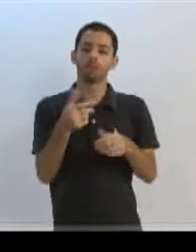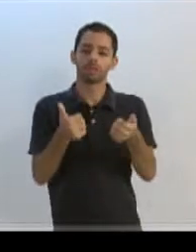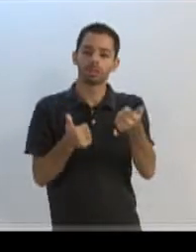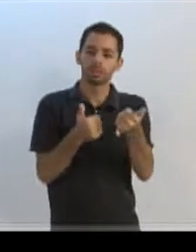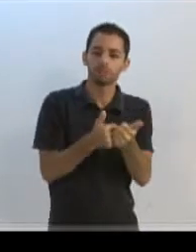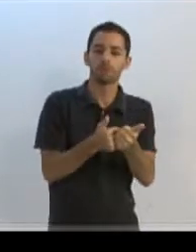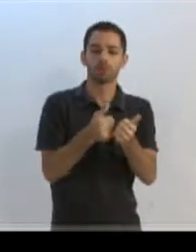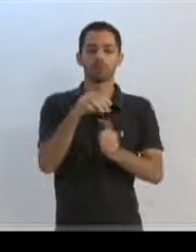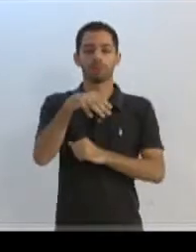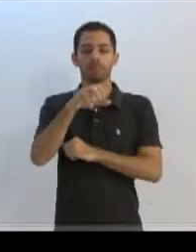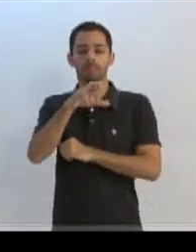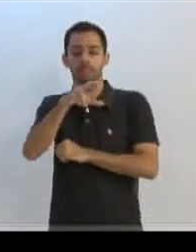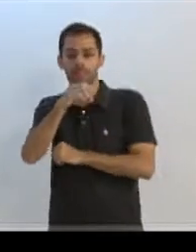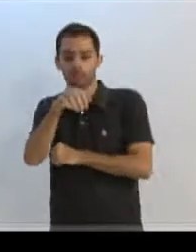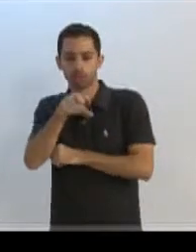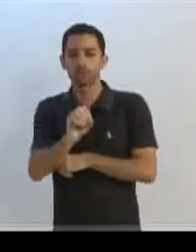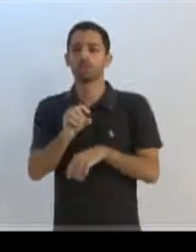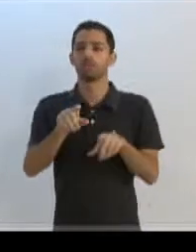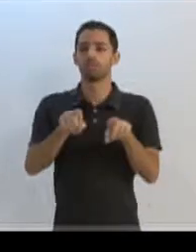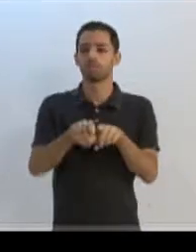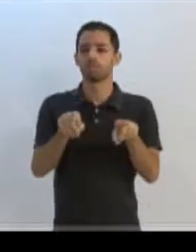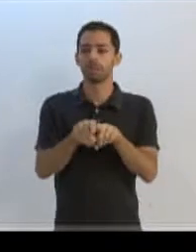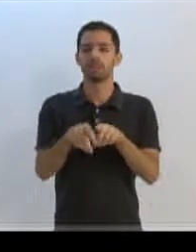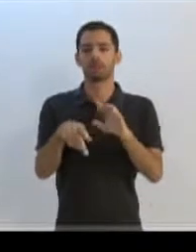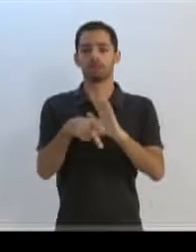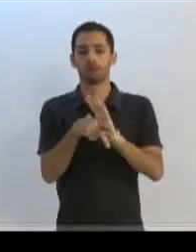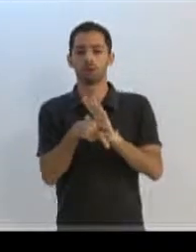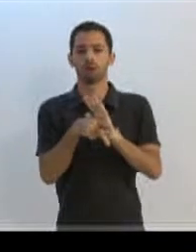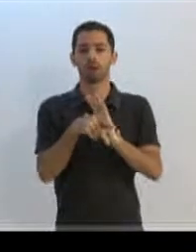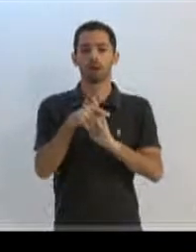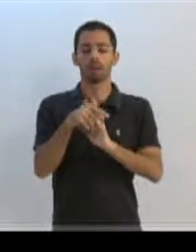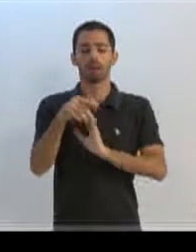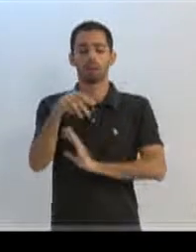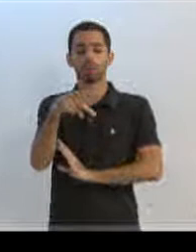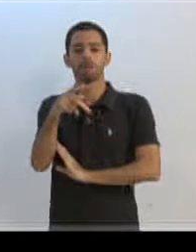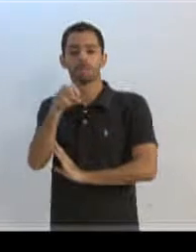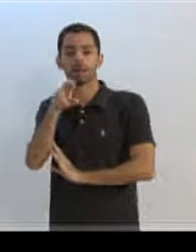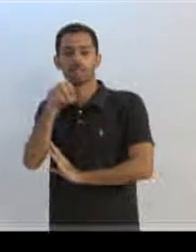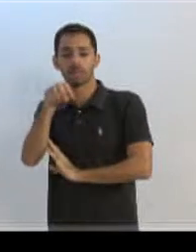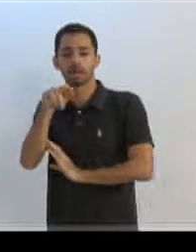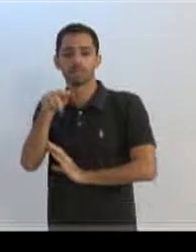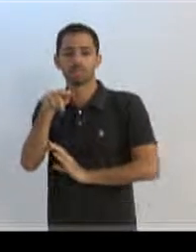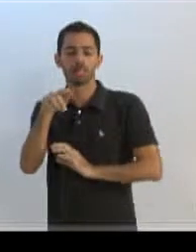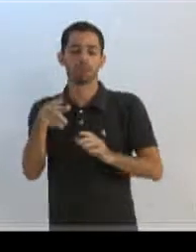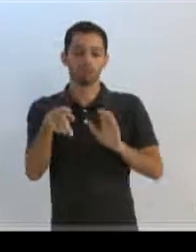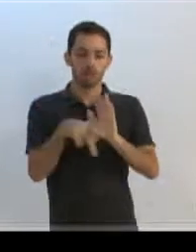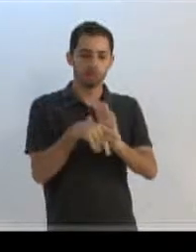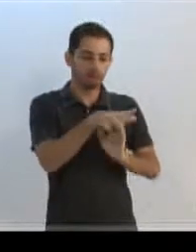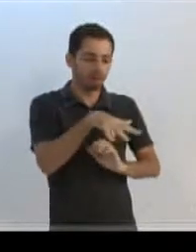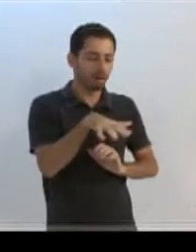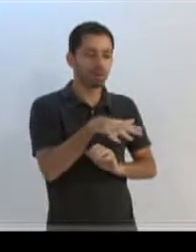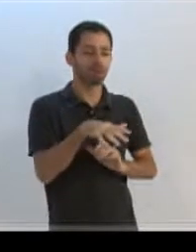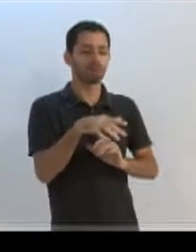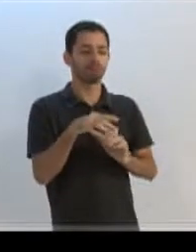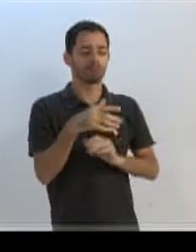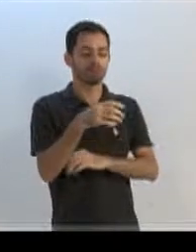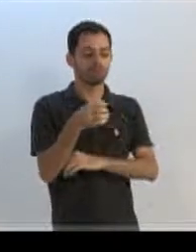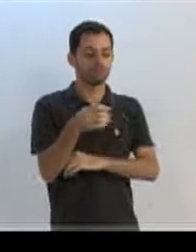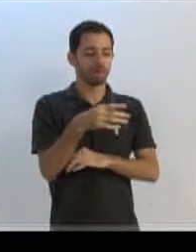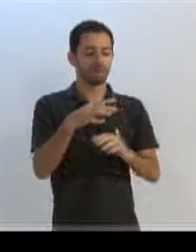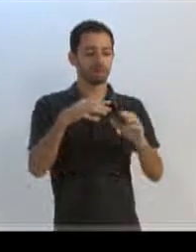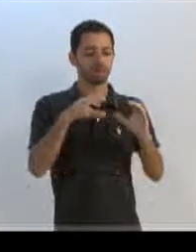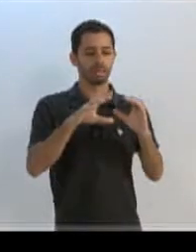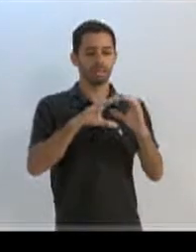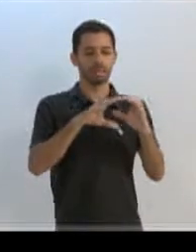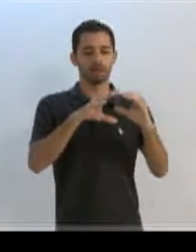e demais colaboradores irmão por sinal do nosso gerador eléctrico na área social e na região da vila nova na véspera na recuperação e